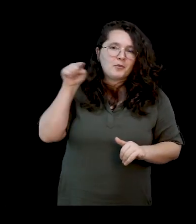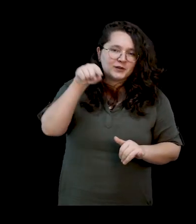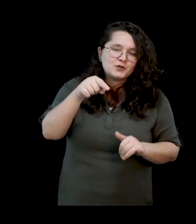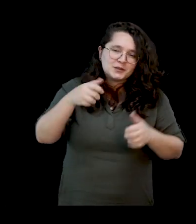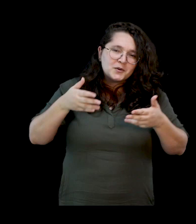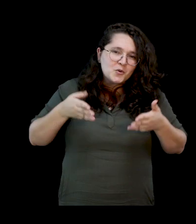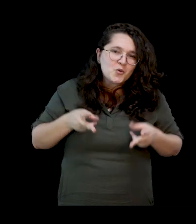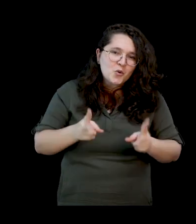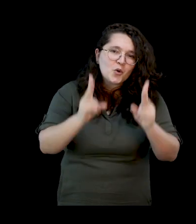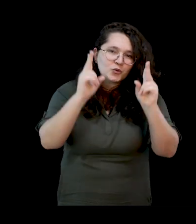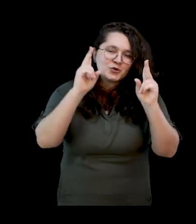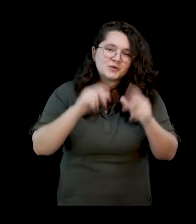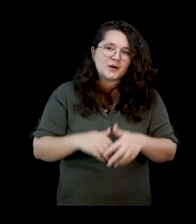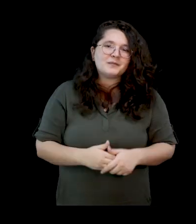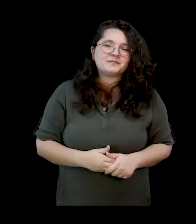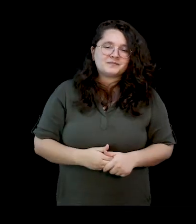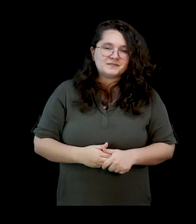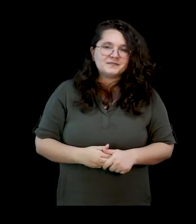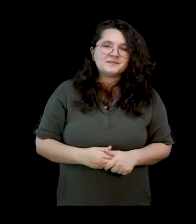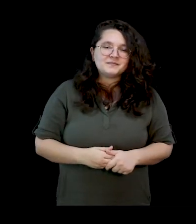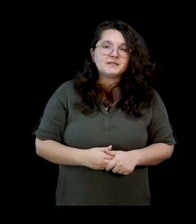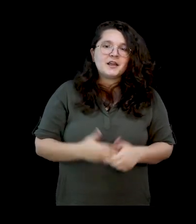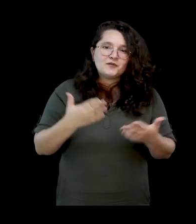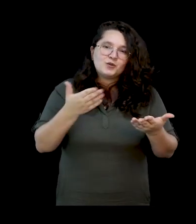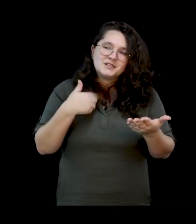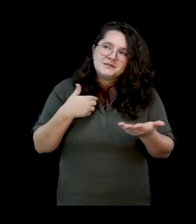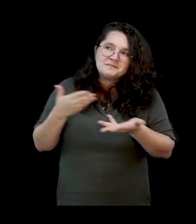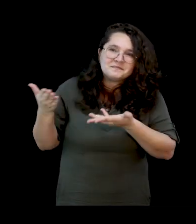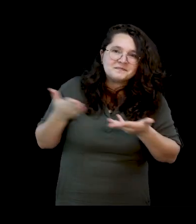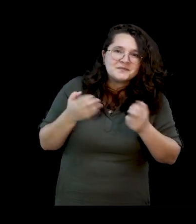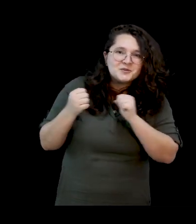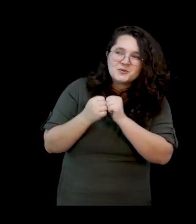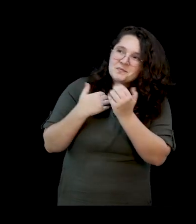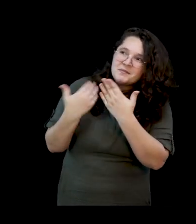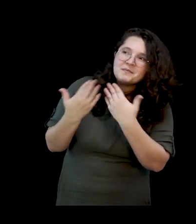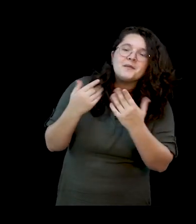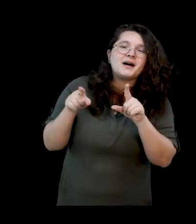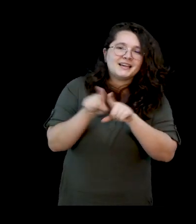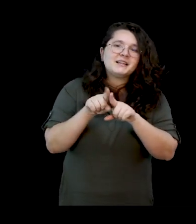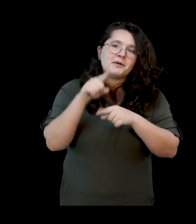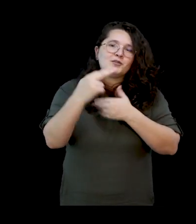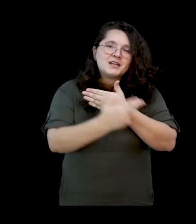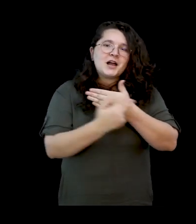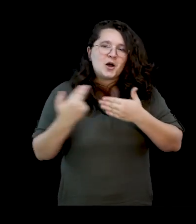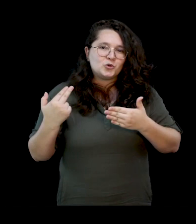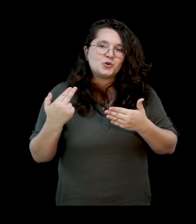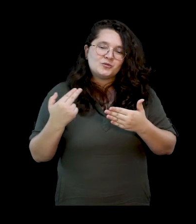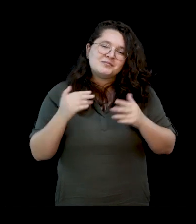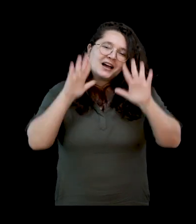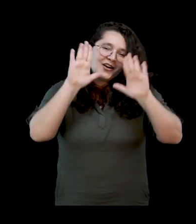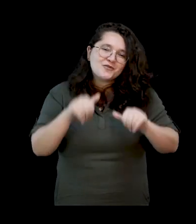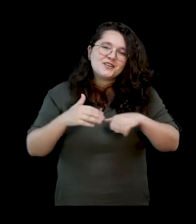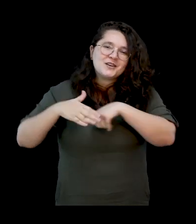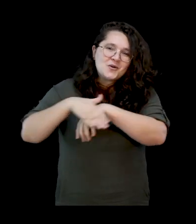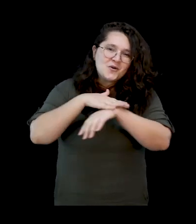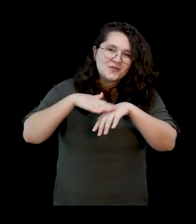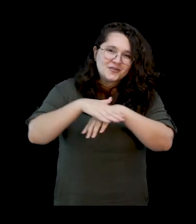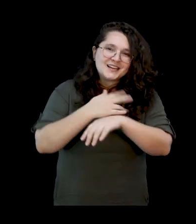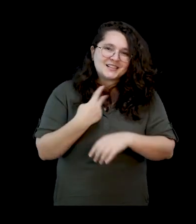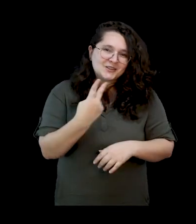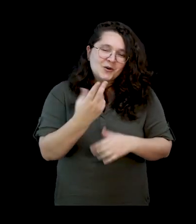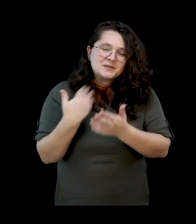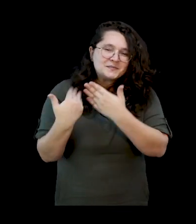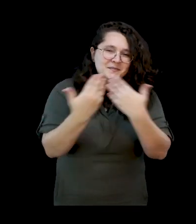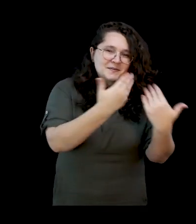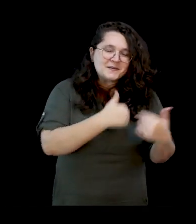de passar para você a palavra, para você como anfitrião e autor, acabar com essa nossa